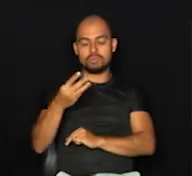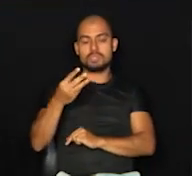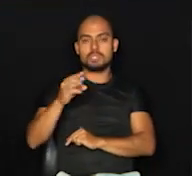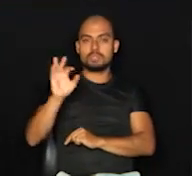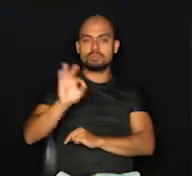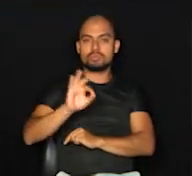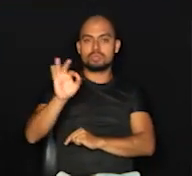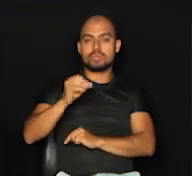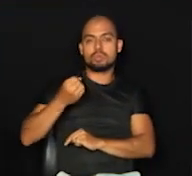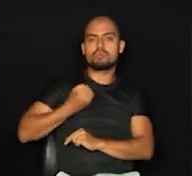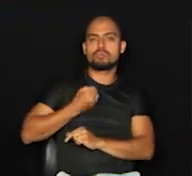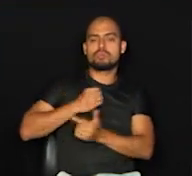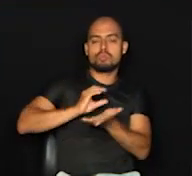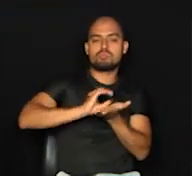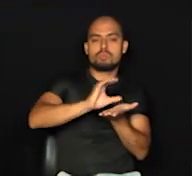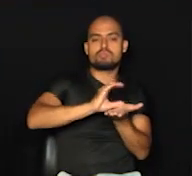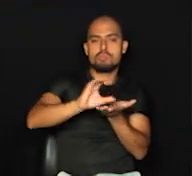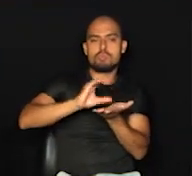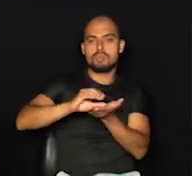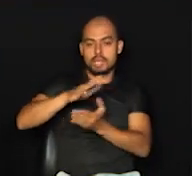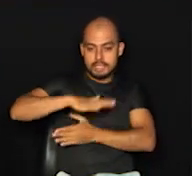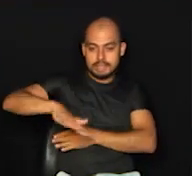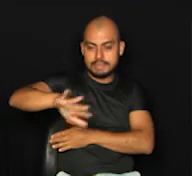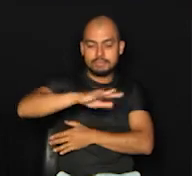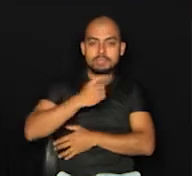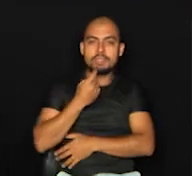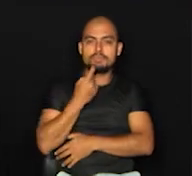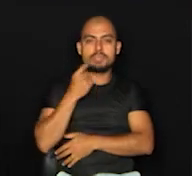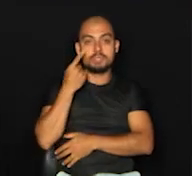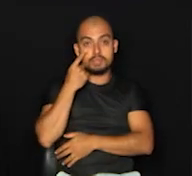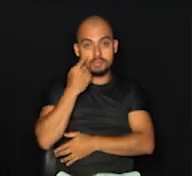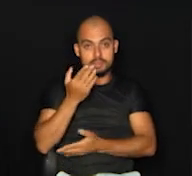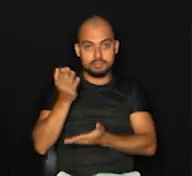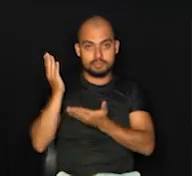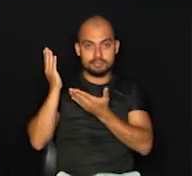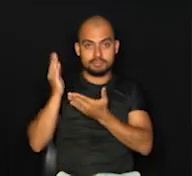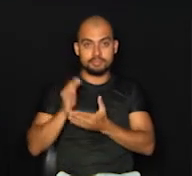73,3% no número de investimentos aqui na RMC. Acompanhe.